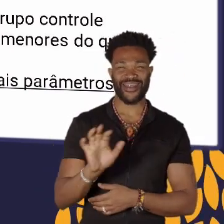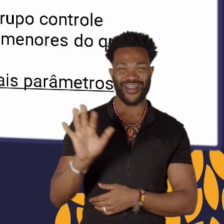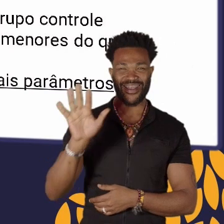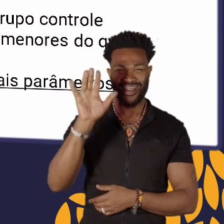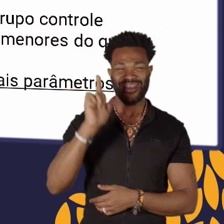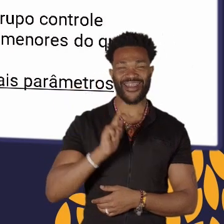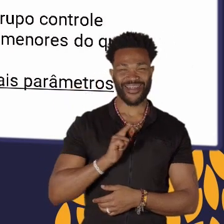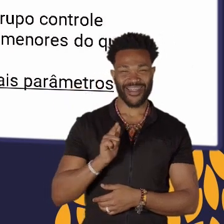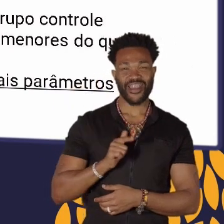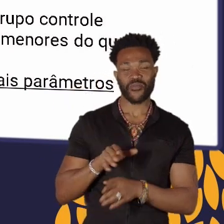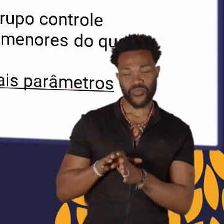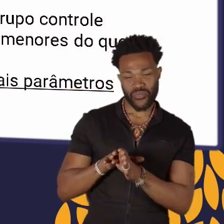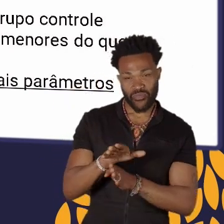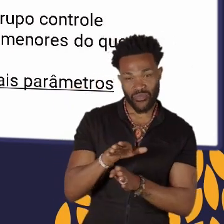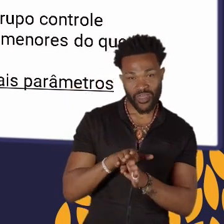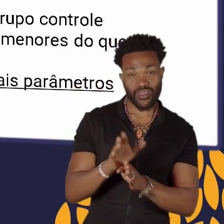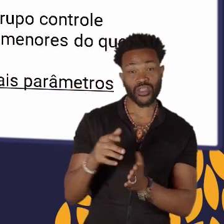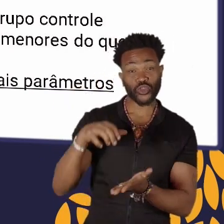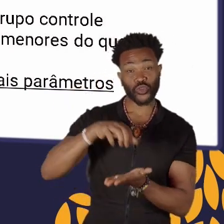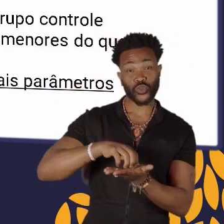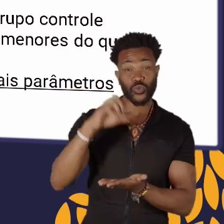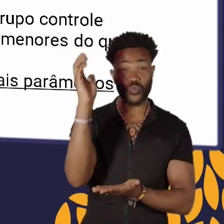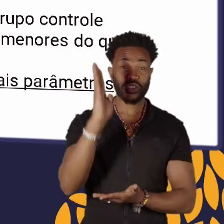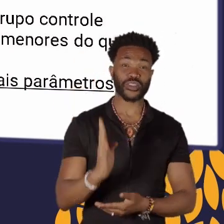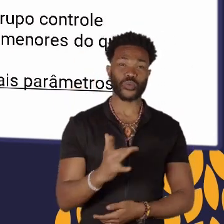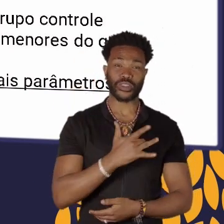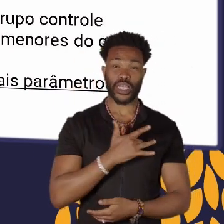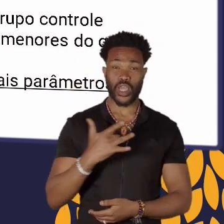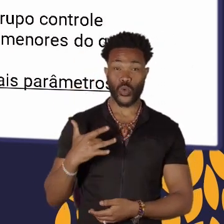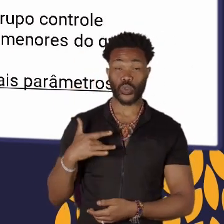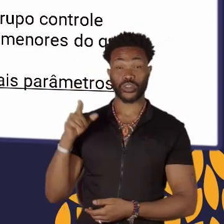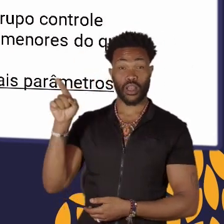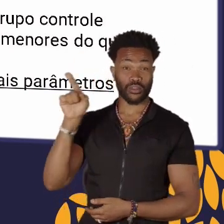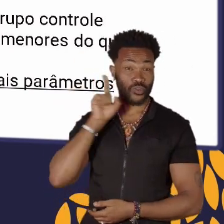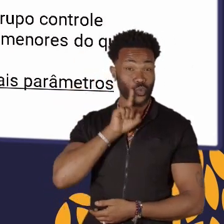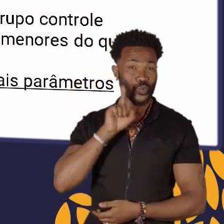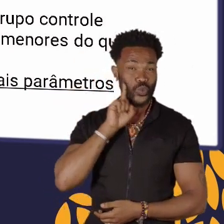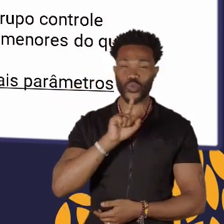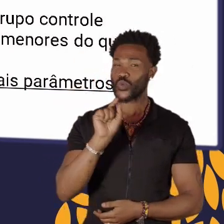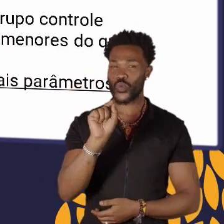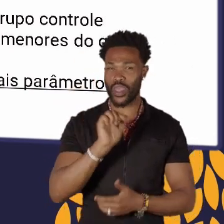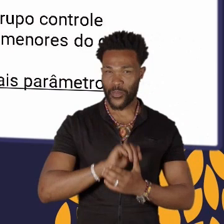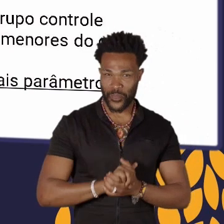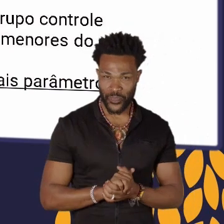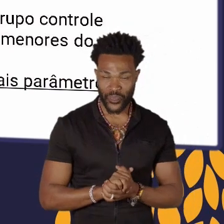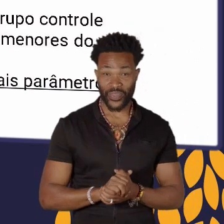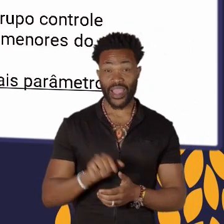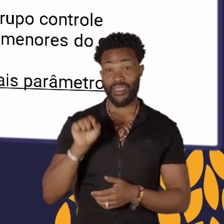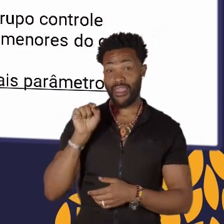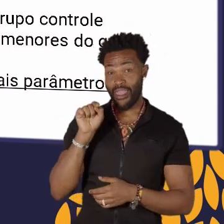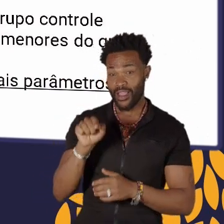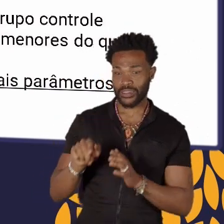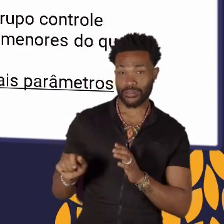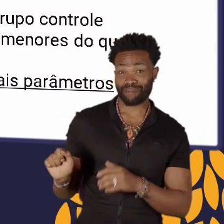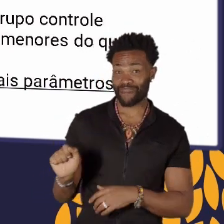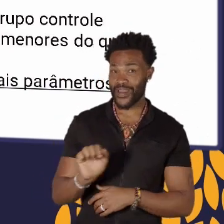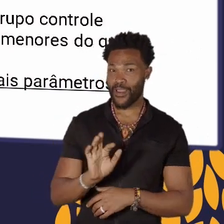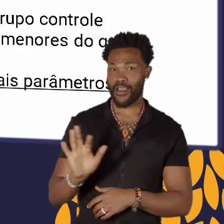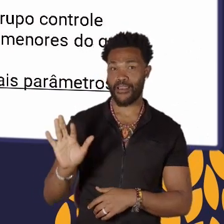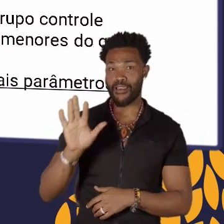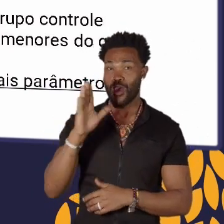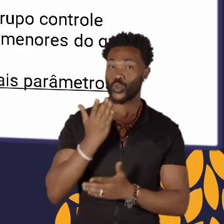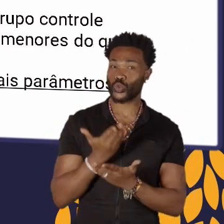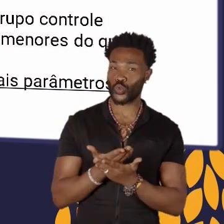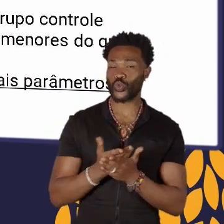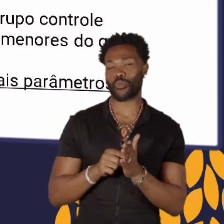tem uma recomendação do Instituto Nacional de Saúde dos Estados Unidos, inclusive, que é esses altos custos desses